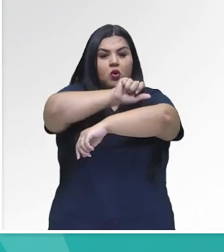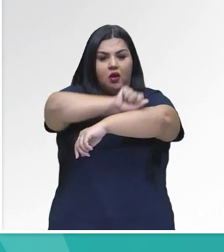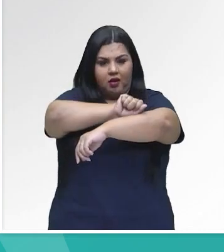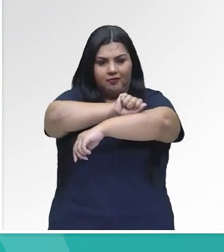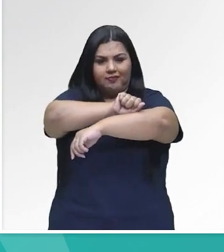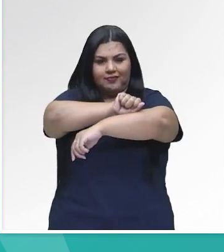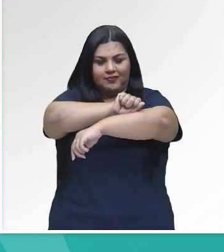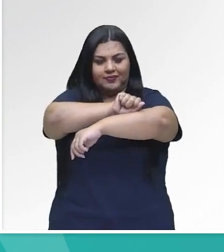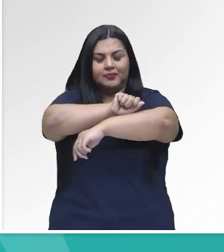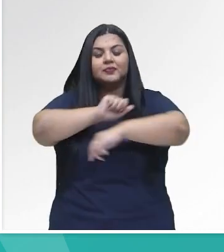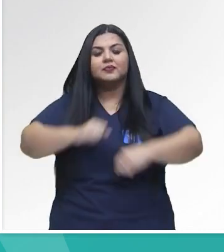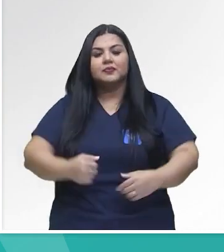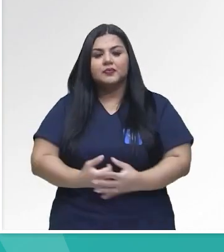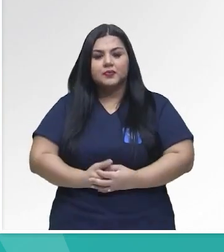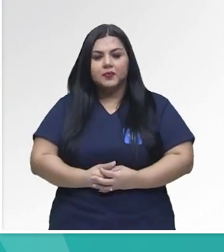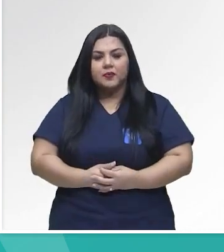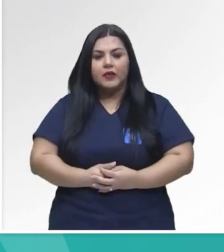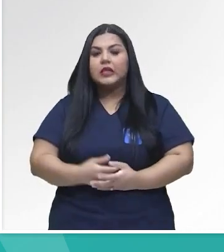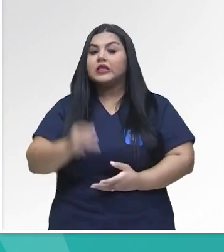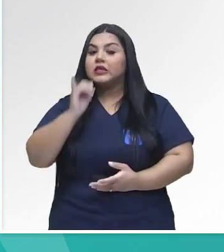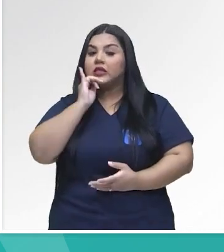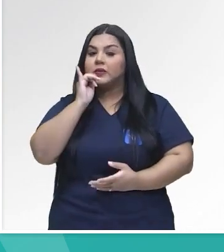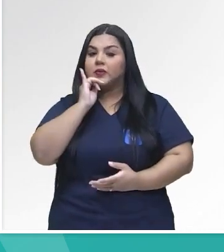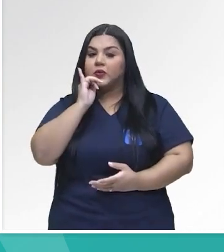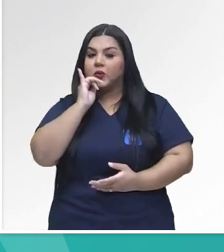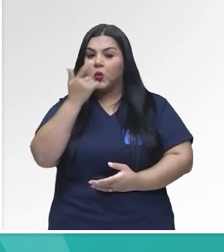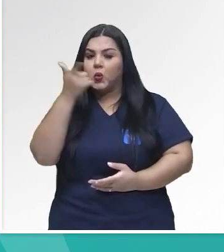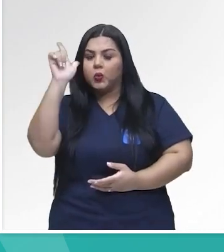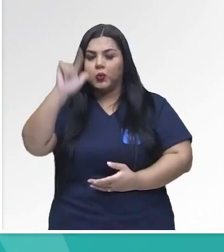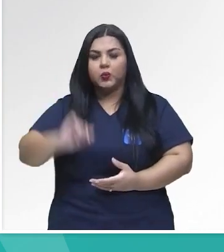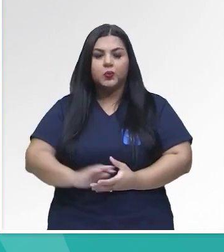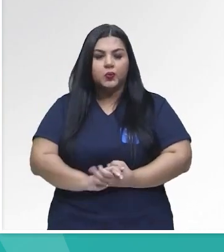A1. Vou trazer um exemplo.